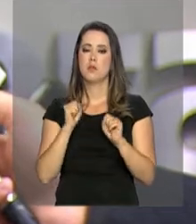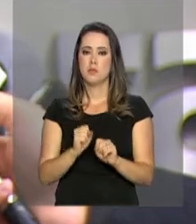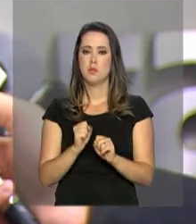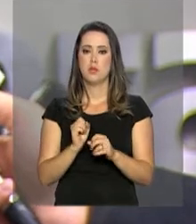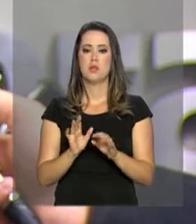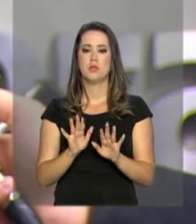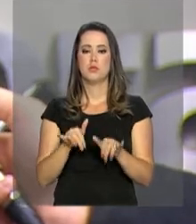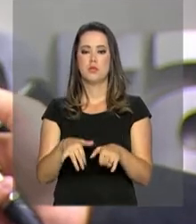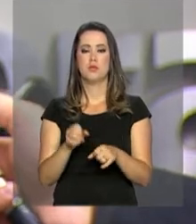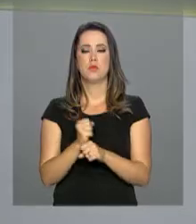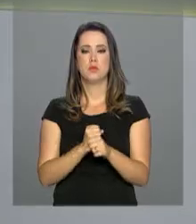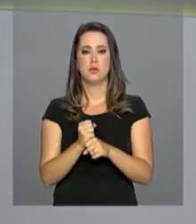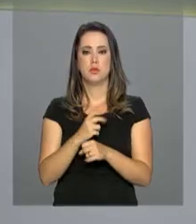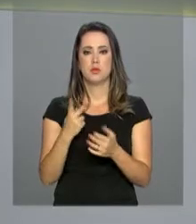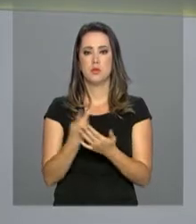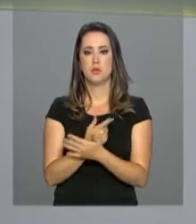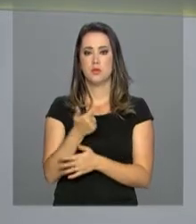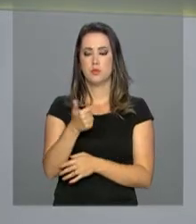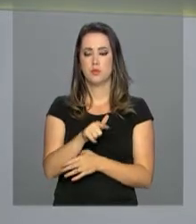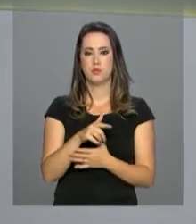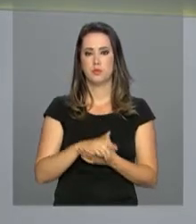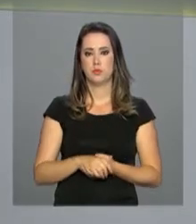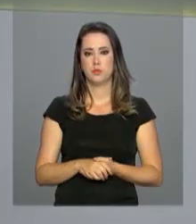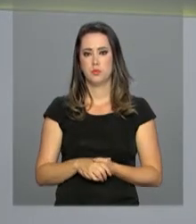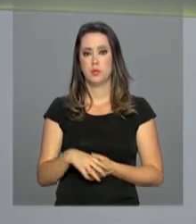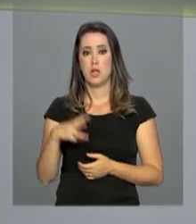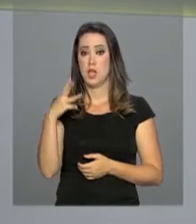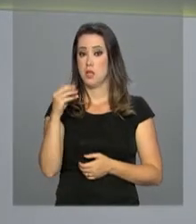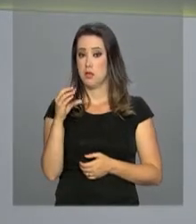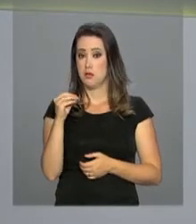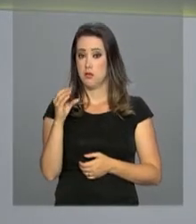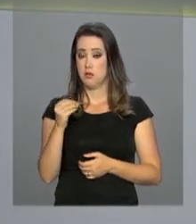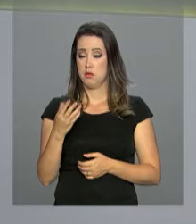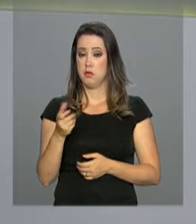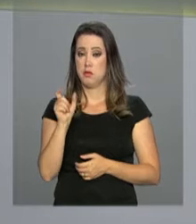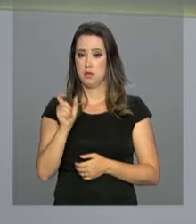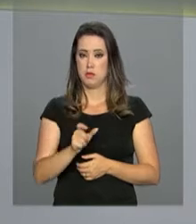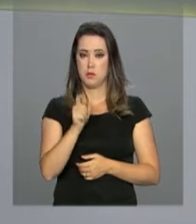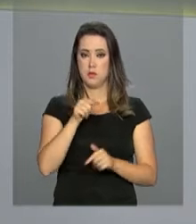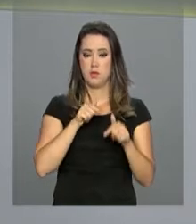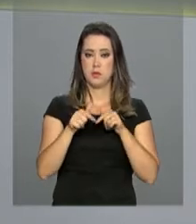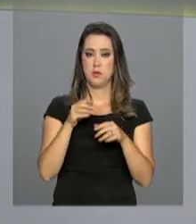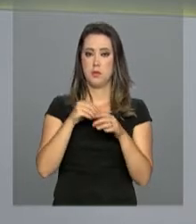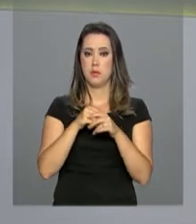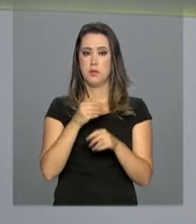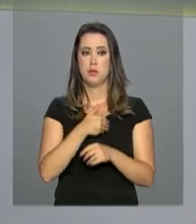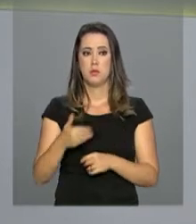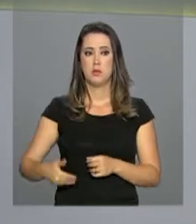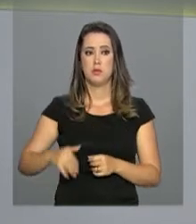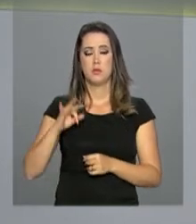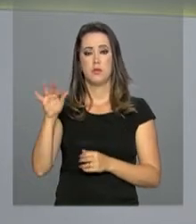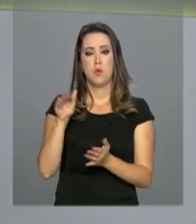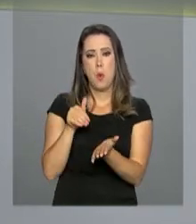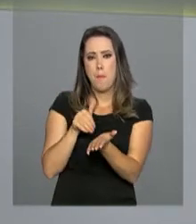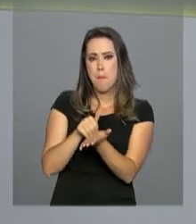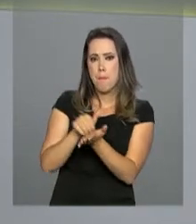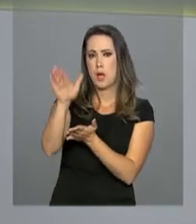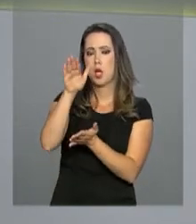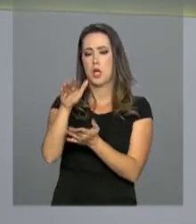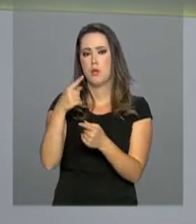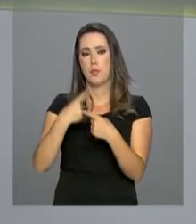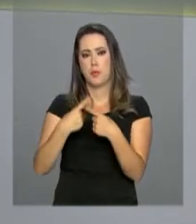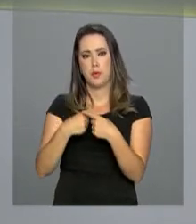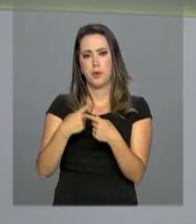recuperadas até o final do ano. 300 servidores federais foram expulsos por irregularidades no primeiro semestre deste